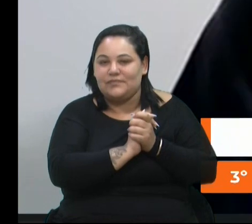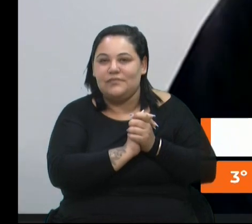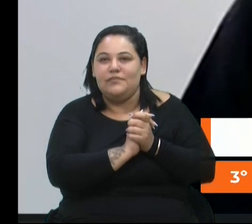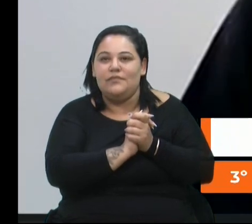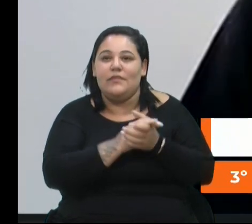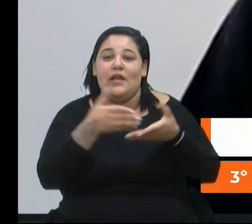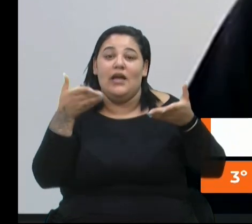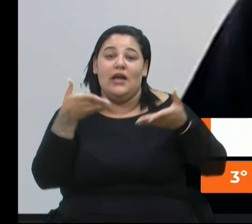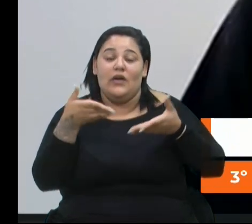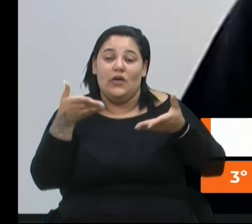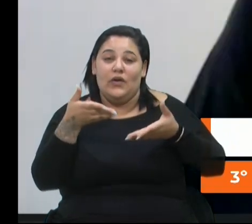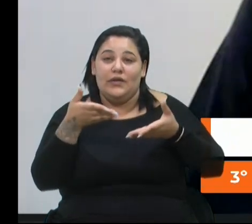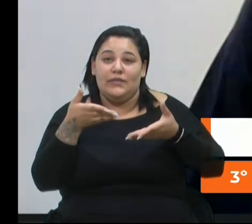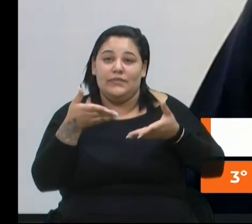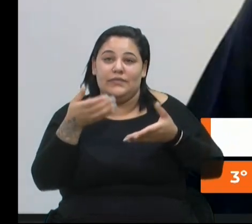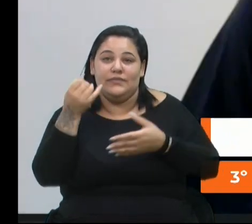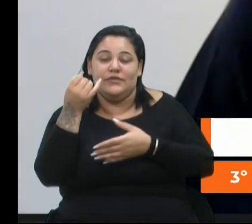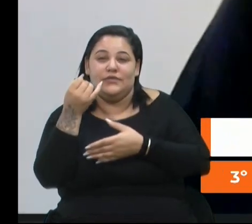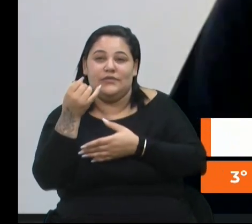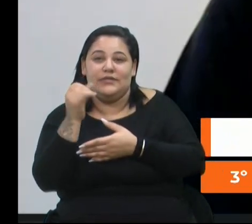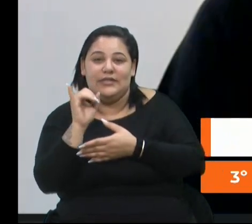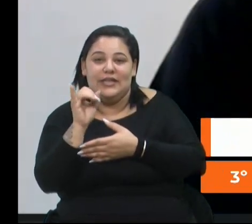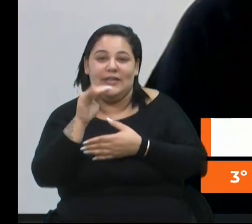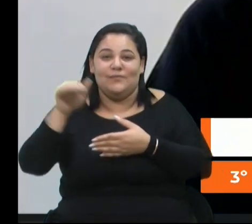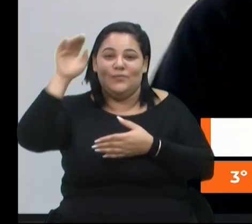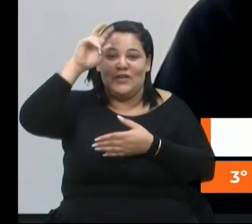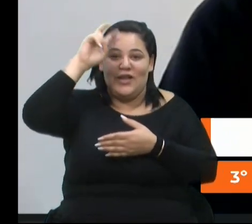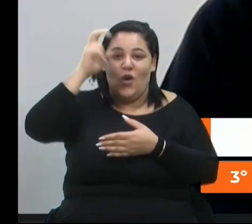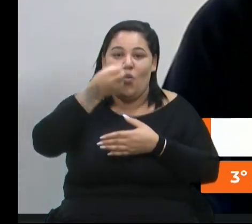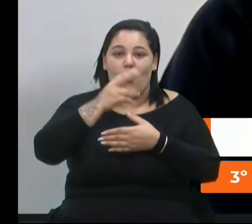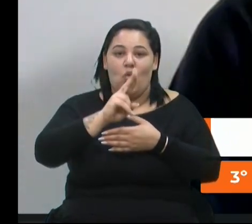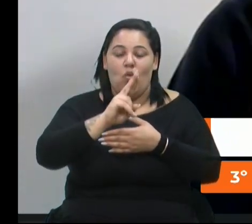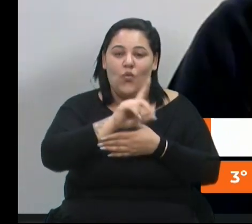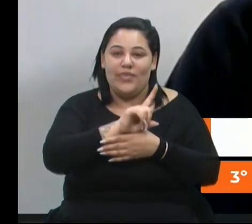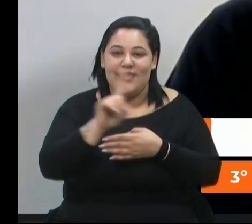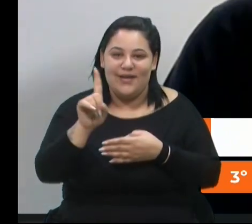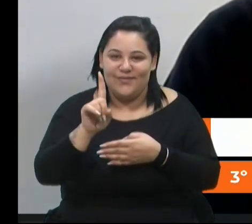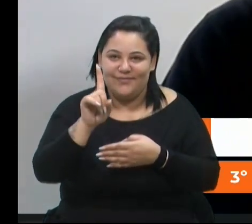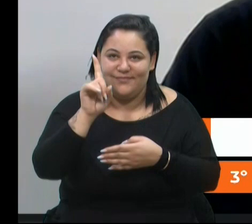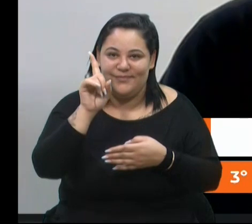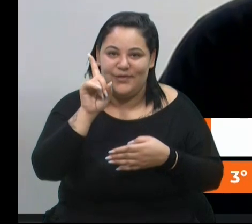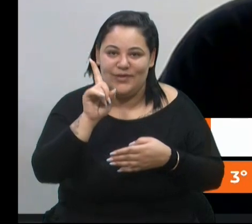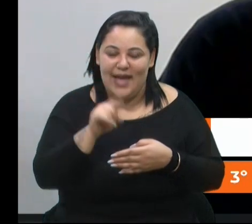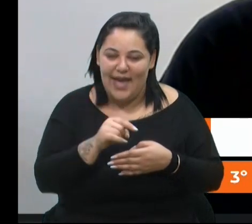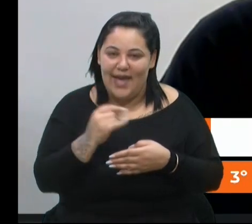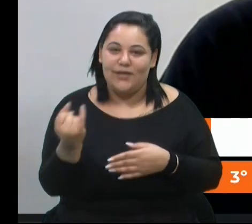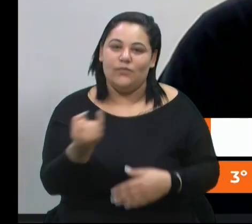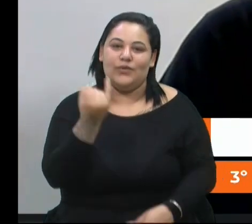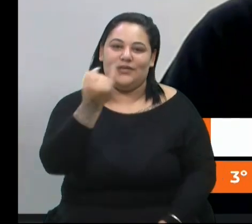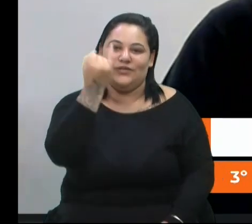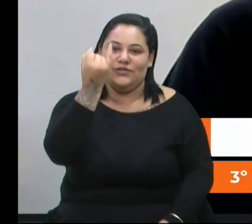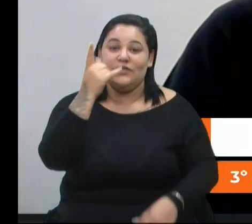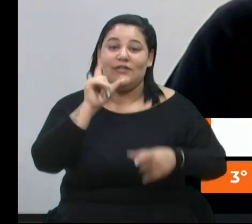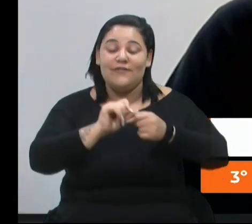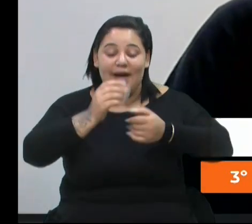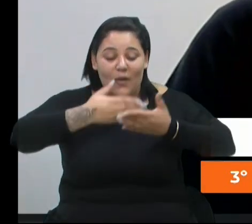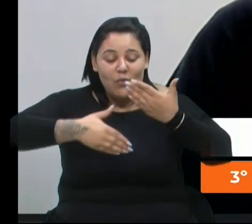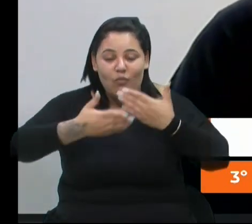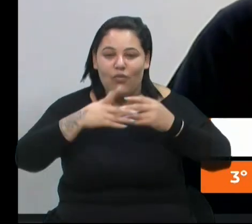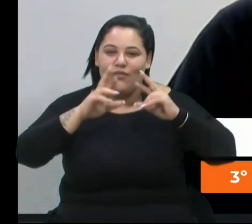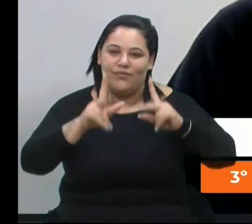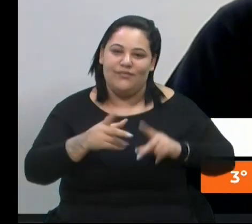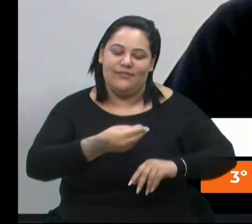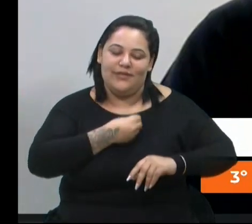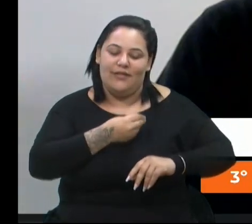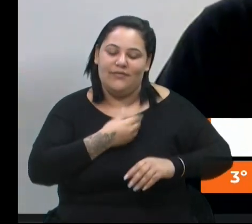Agora, independentemente de ser superdotado ou não, uma coisa essencial que vai fazer toda a diferença na